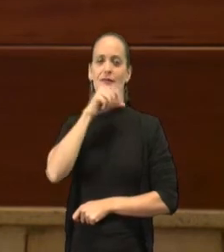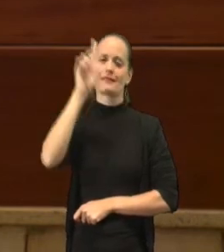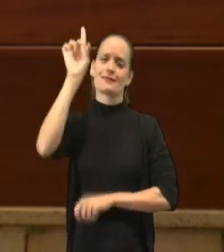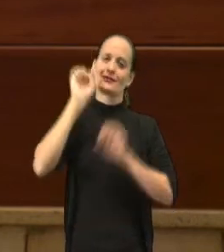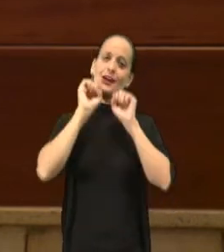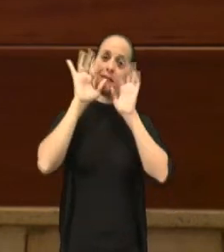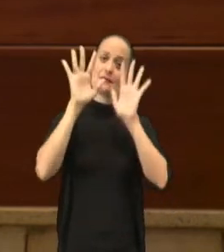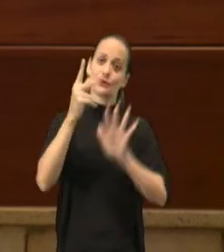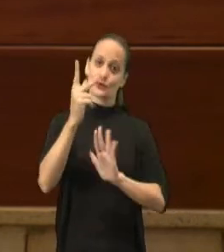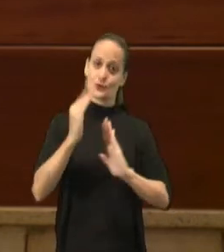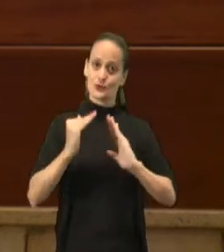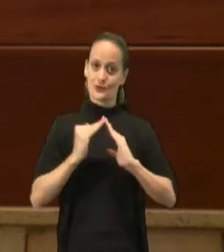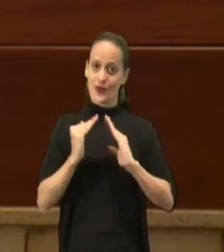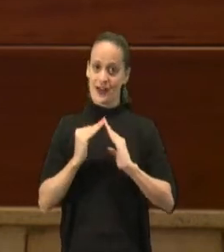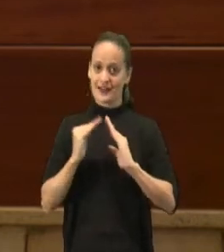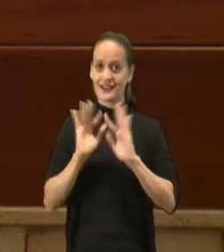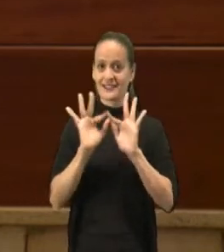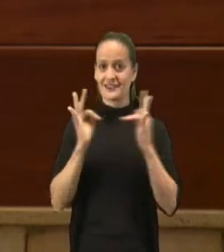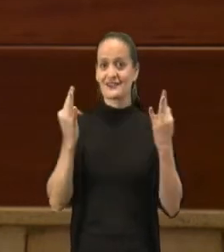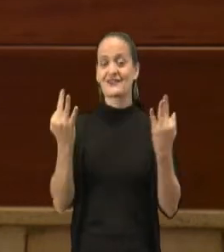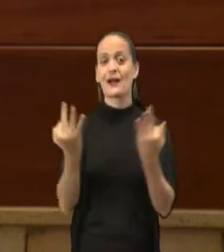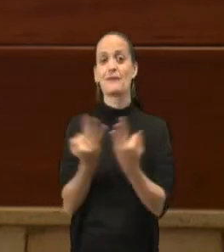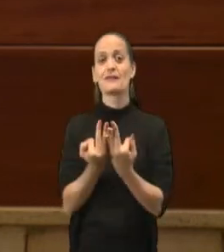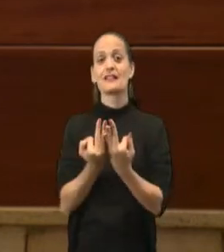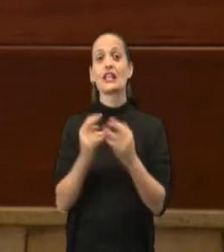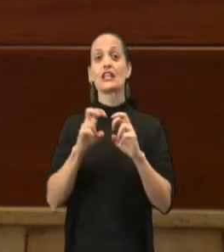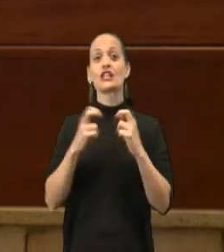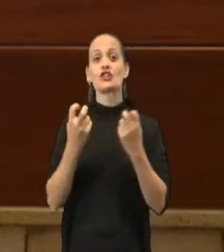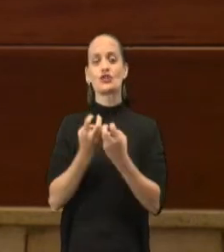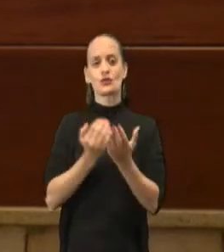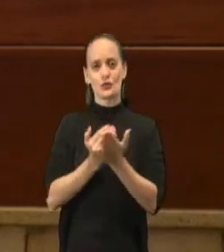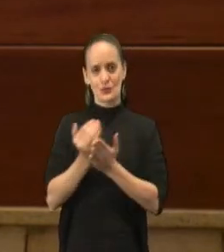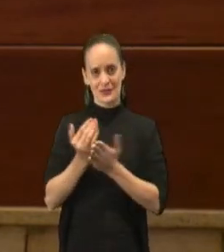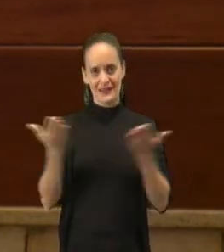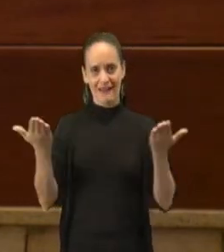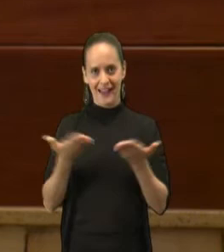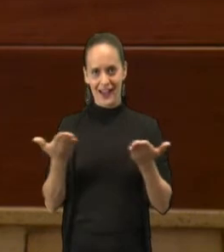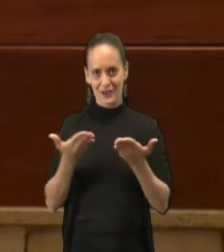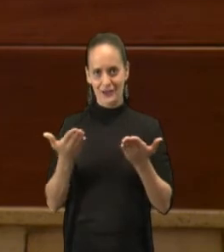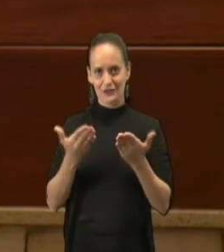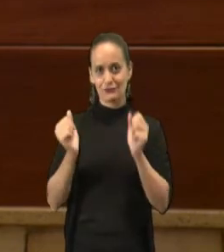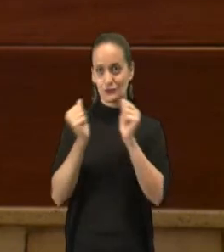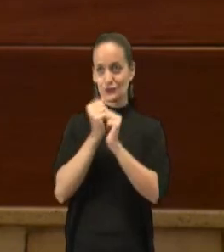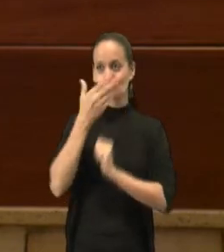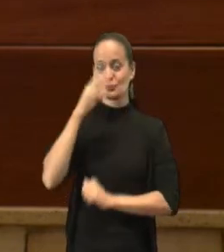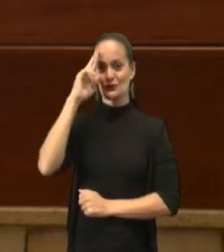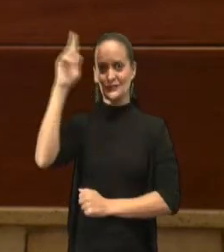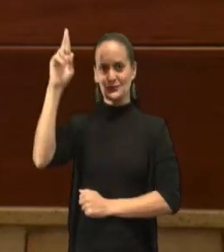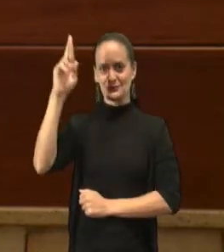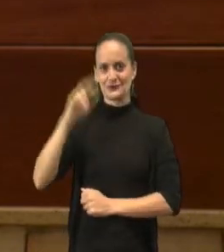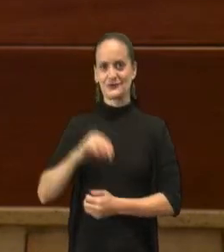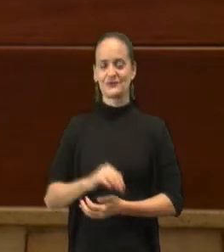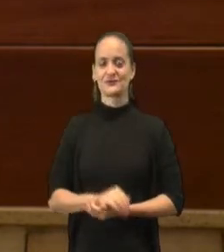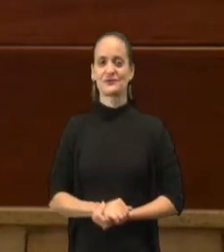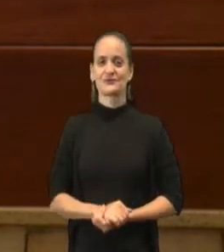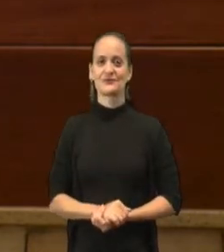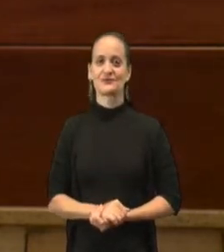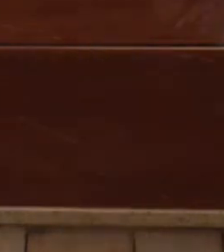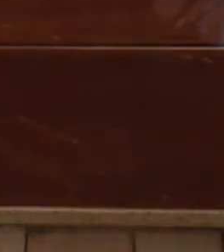você na sua casa, com toda a sua família, neste culto que se inicia agora na presença do Senhor.